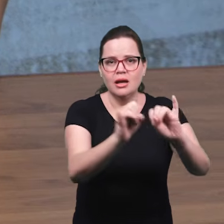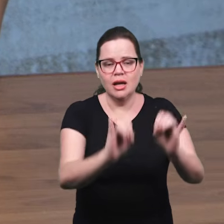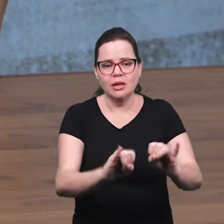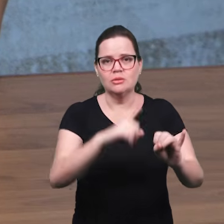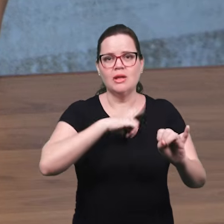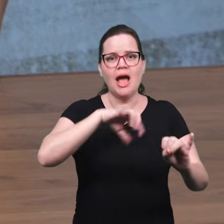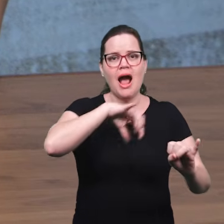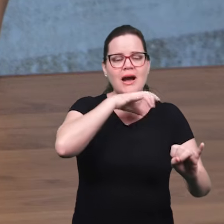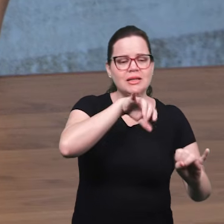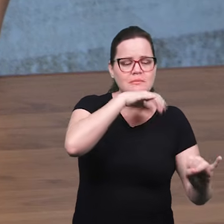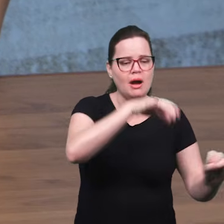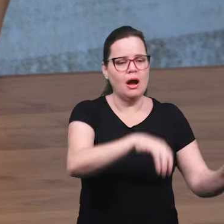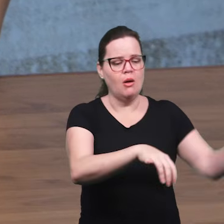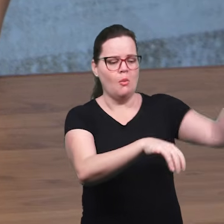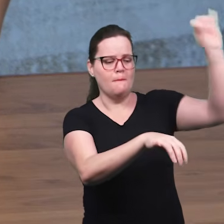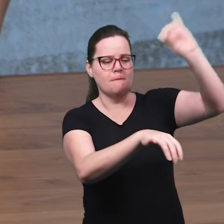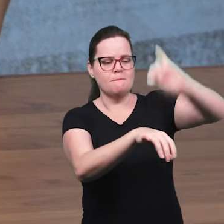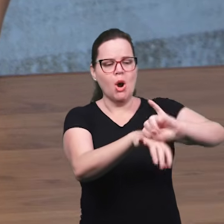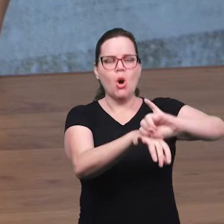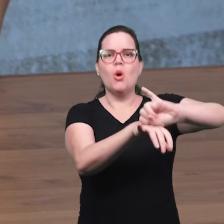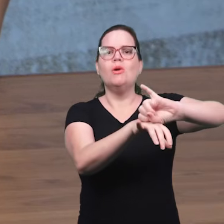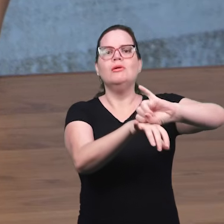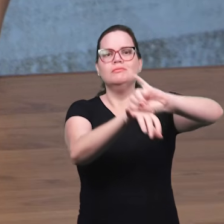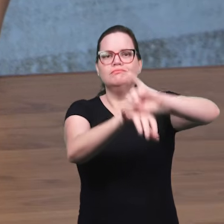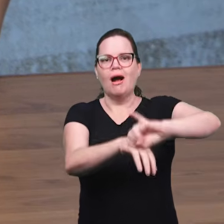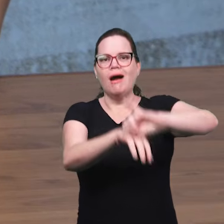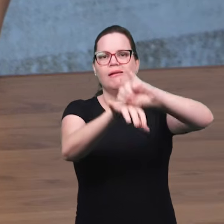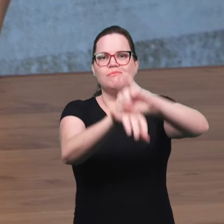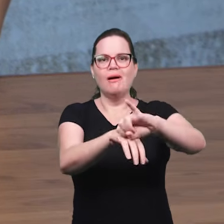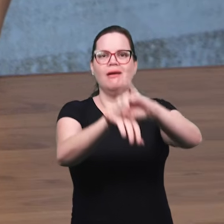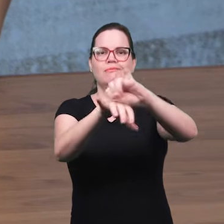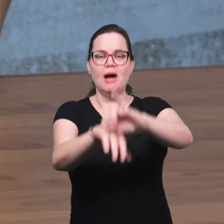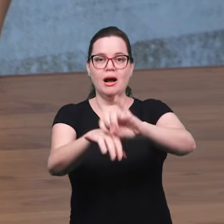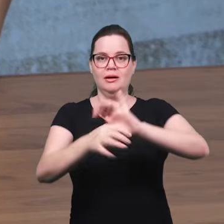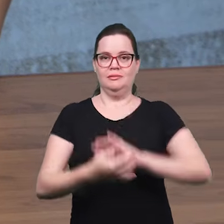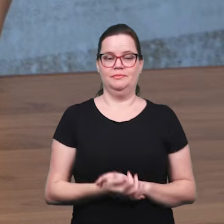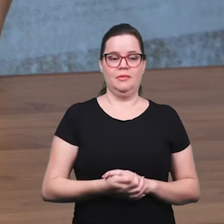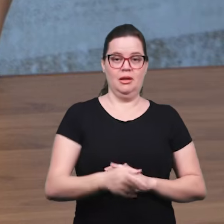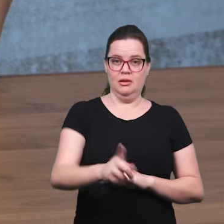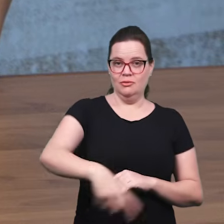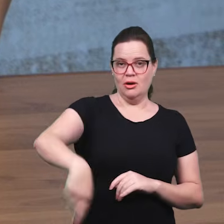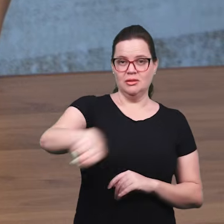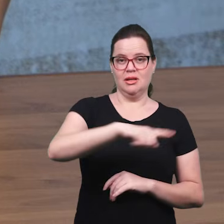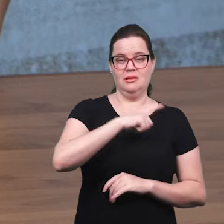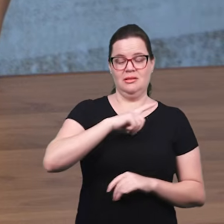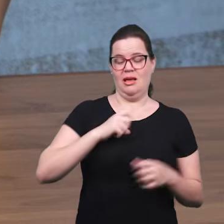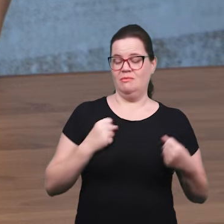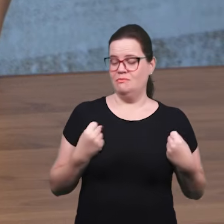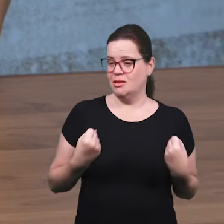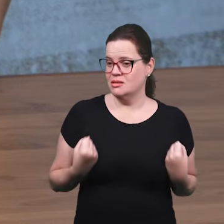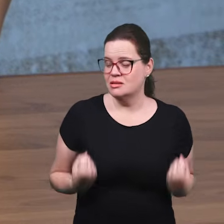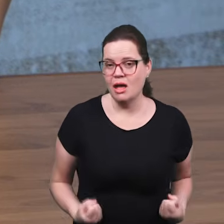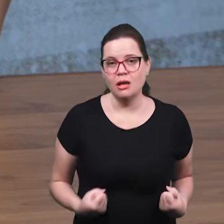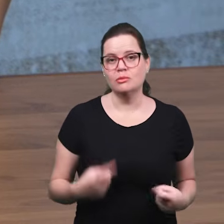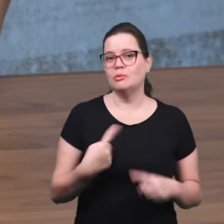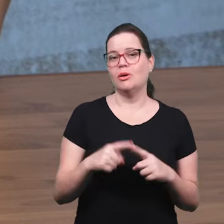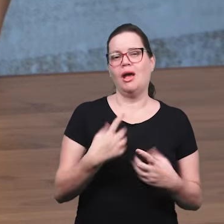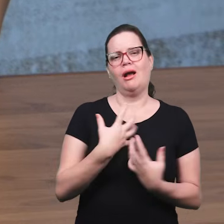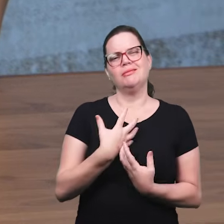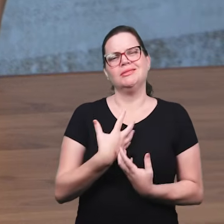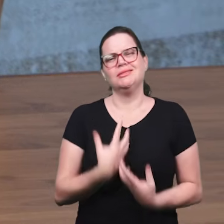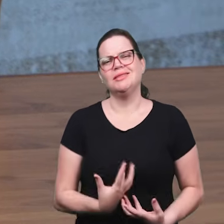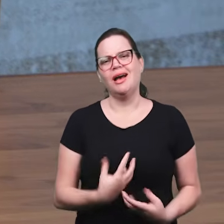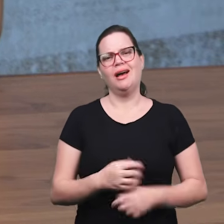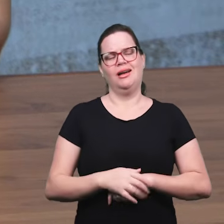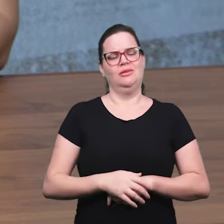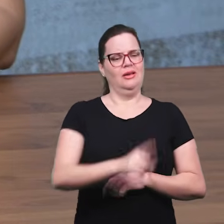animais, sobre as bestas. As cargas dos vossos fardos são canseira para as